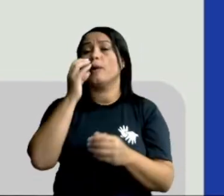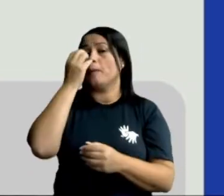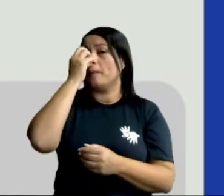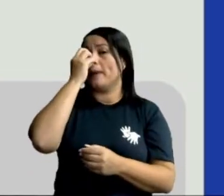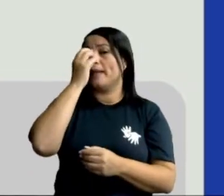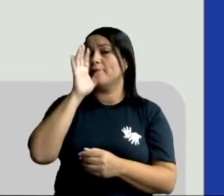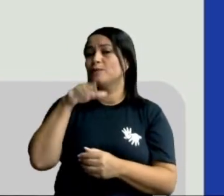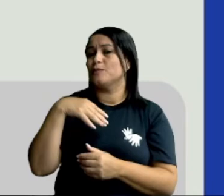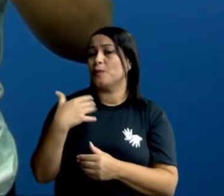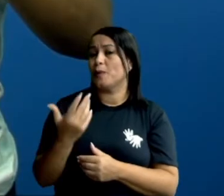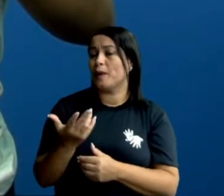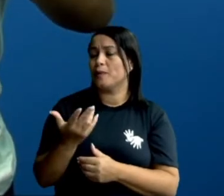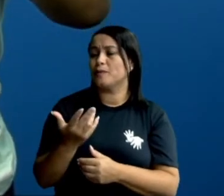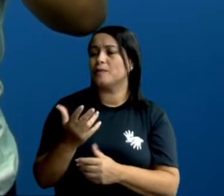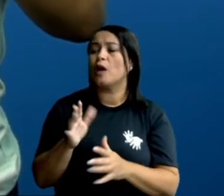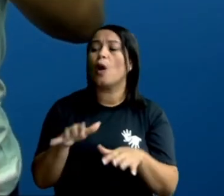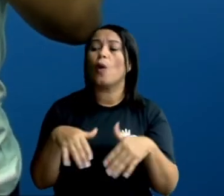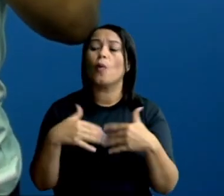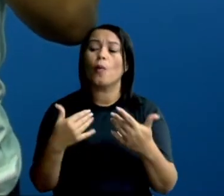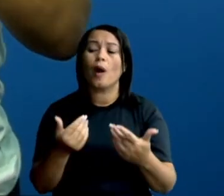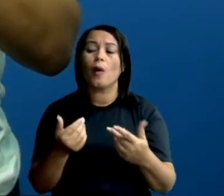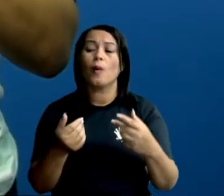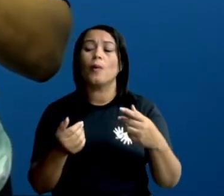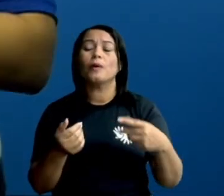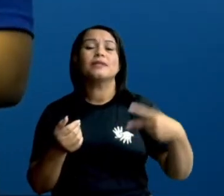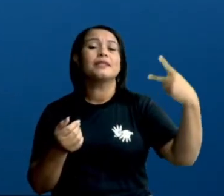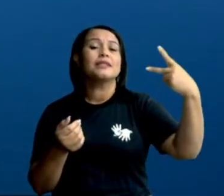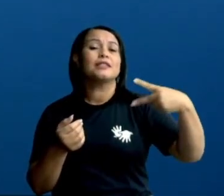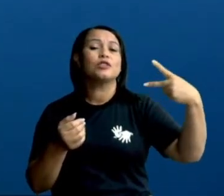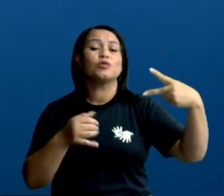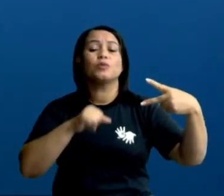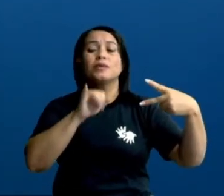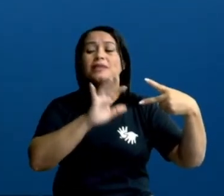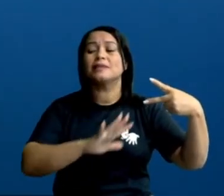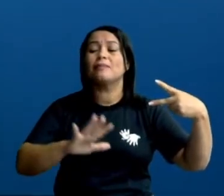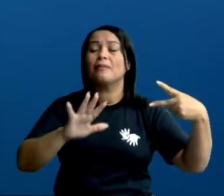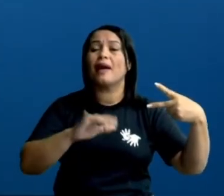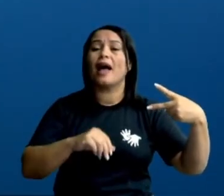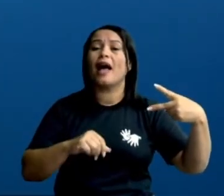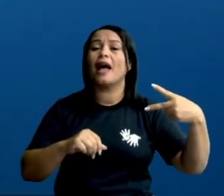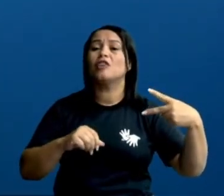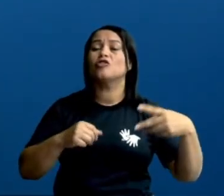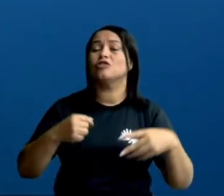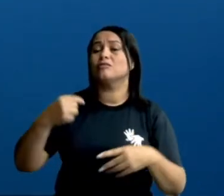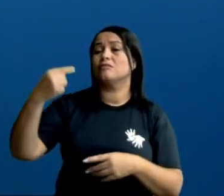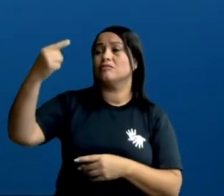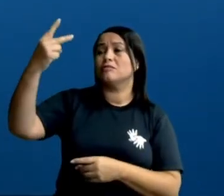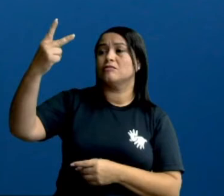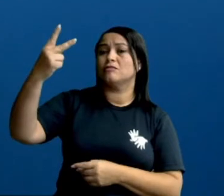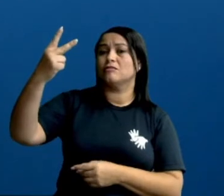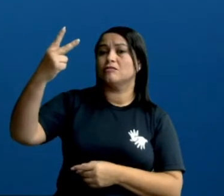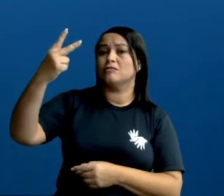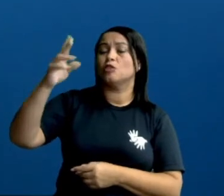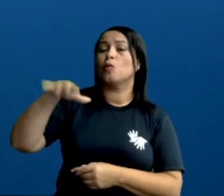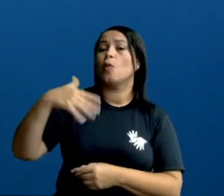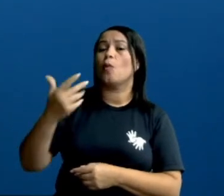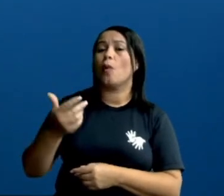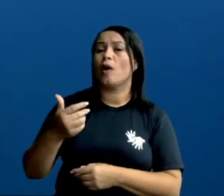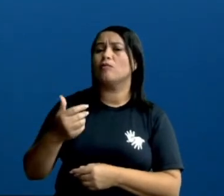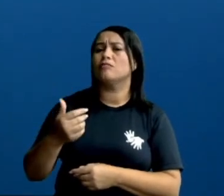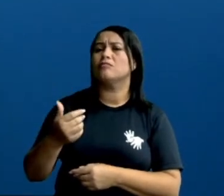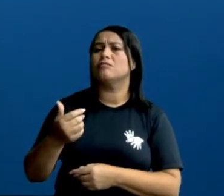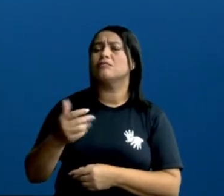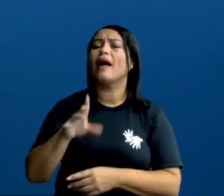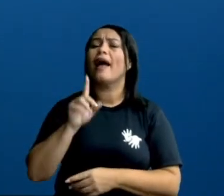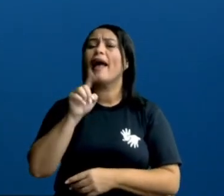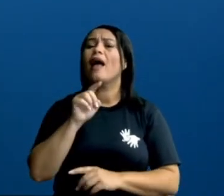palhaço? Qual dessas duas figuras aqui, ó, desse lado aqui, ó, esquerdo,